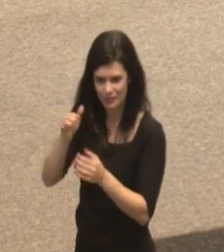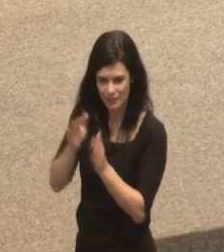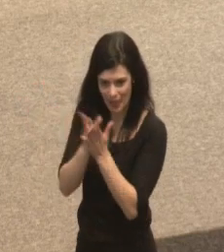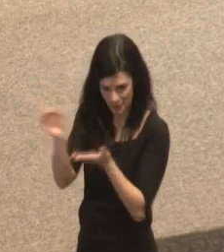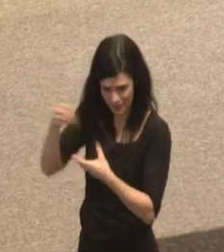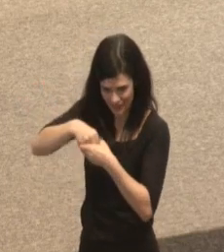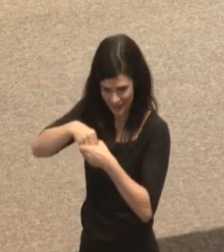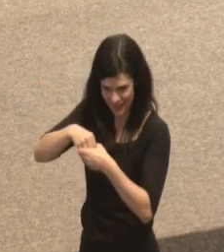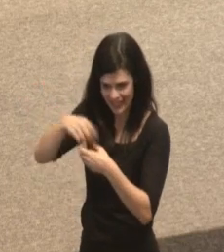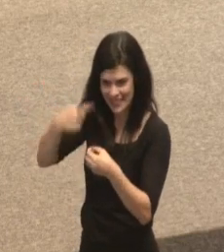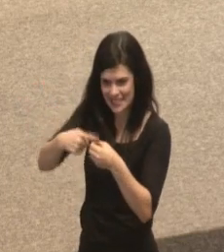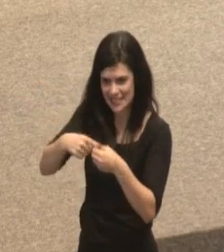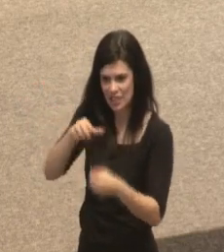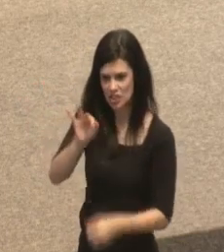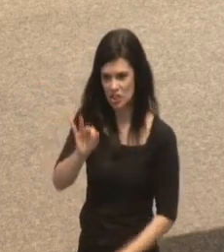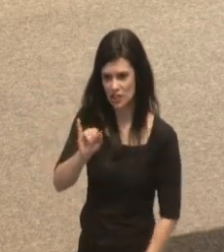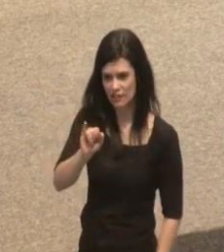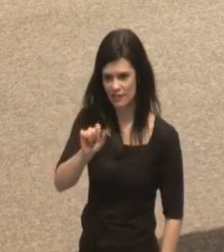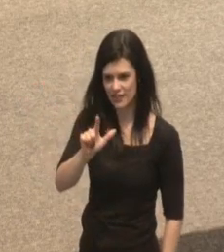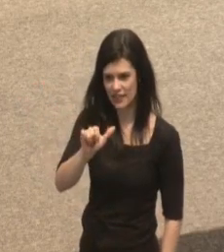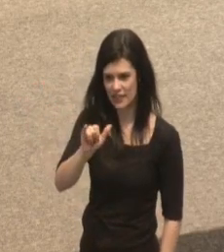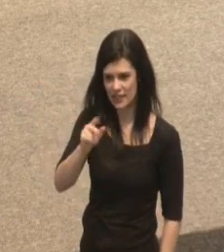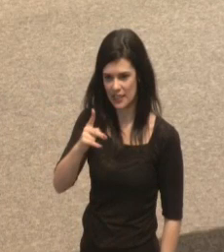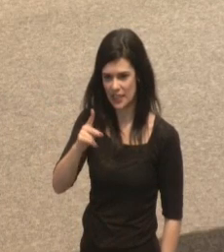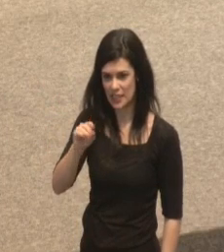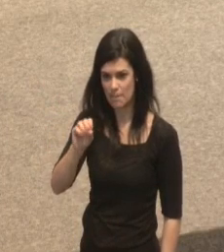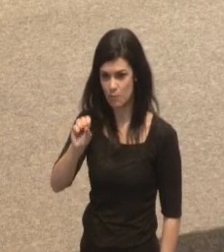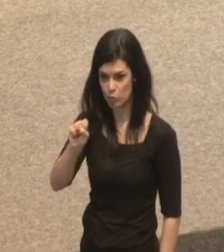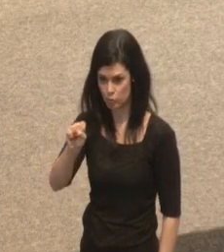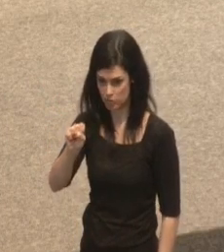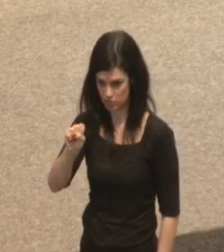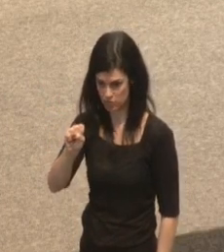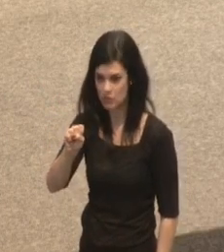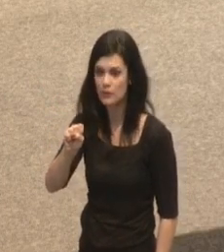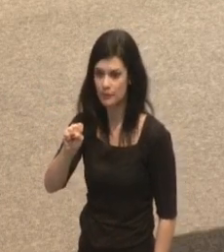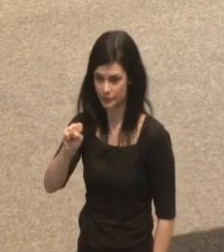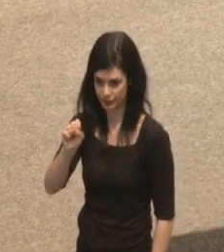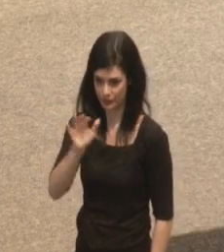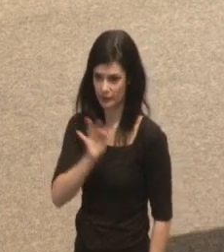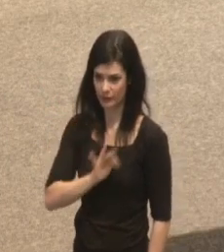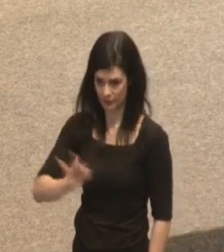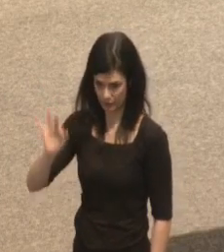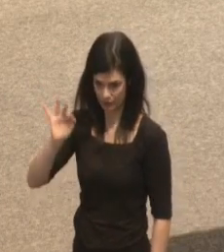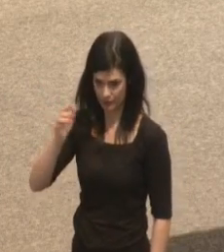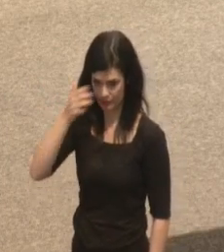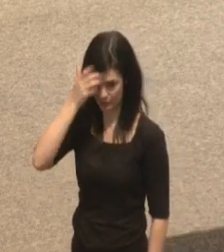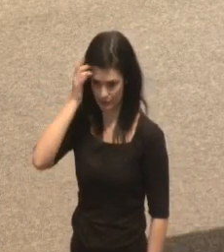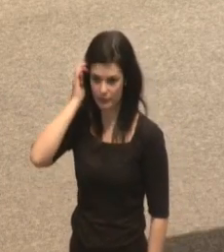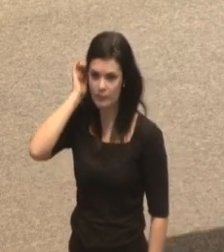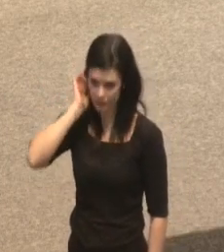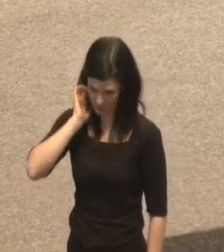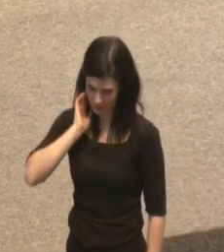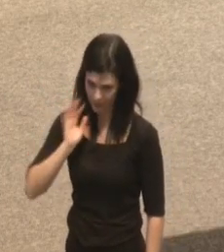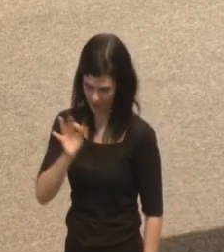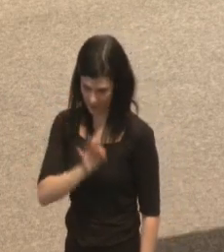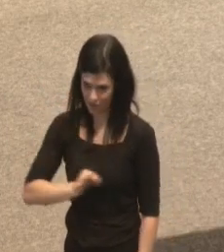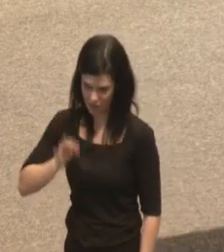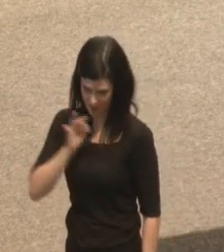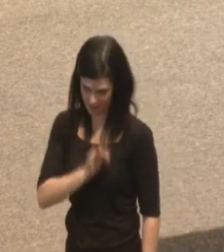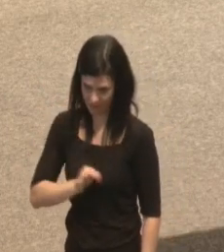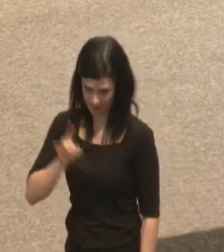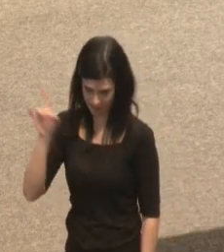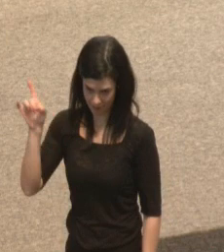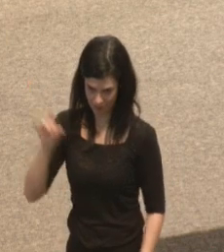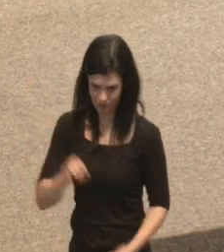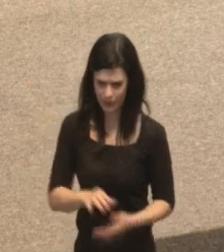Qual é a relação, na perspectiva missiológica, entre Itororó e Filipos? É uma